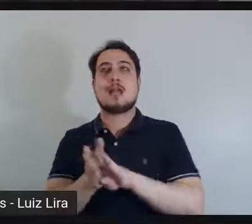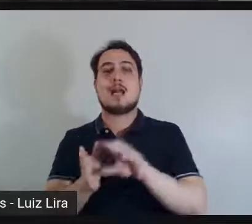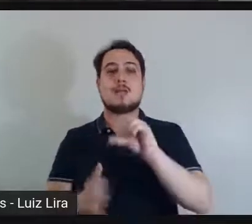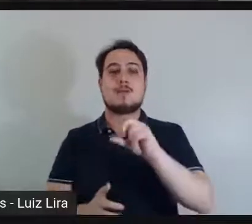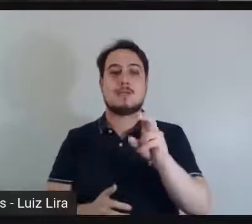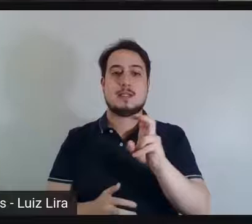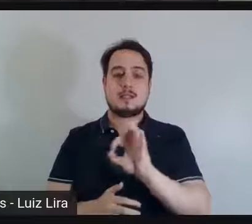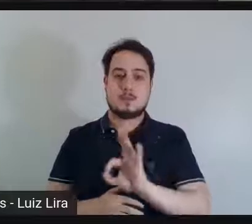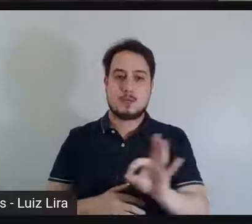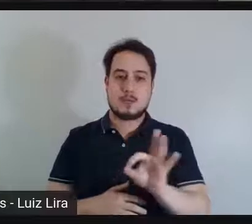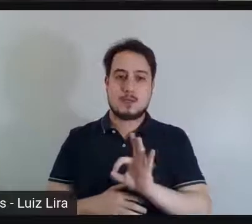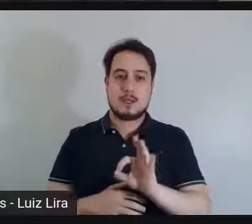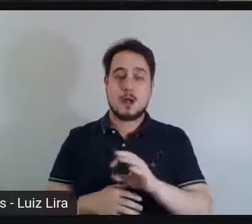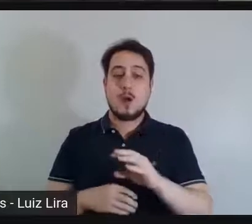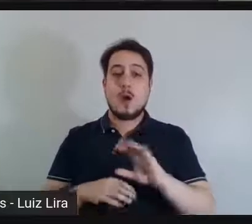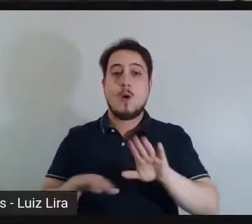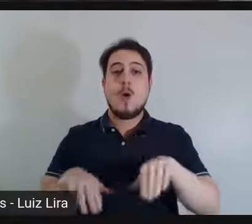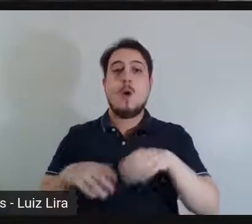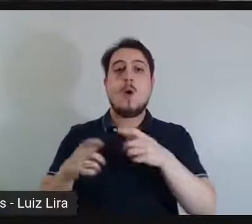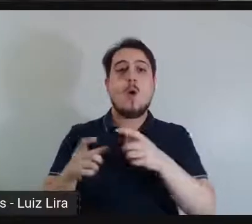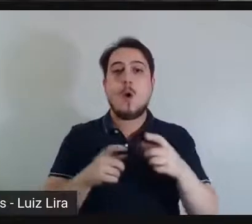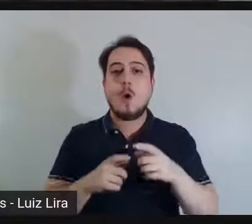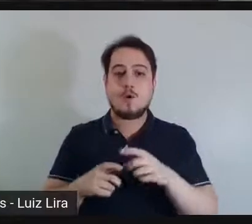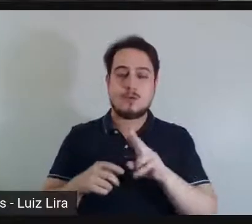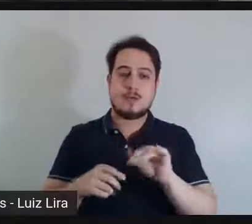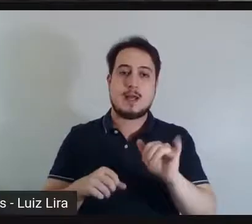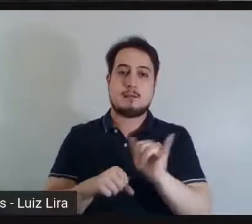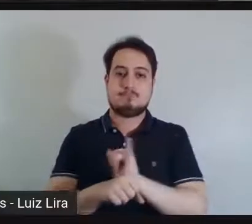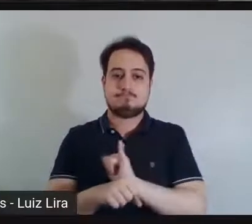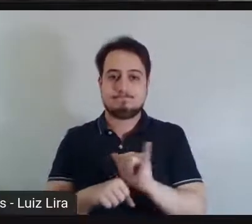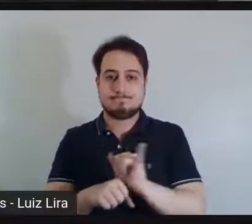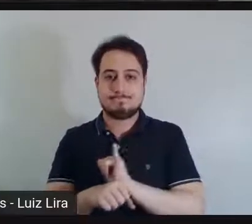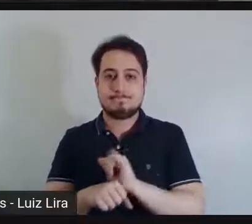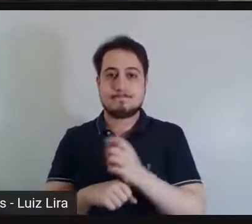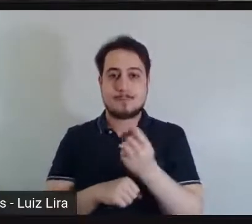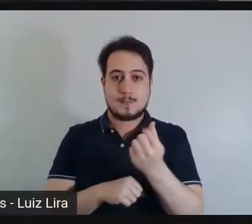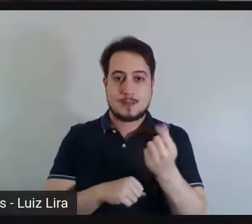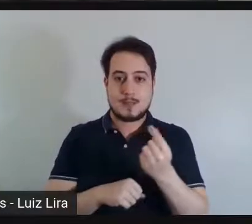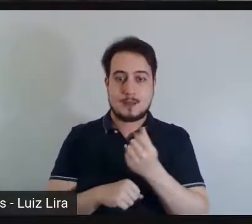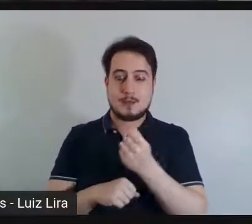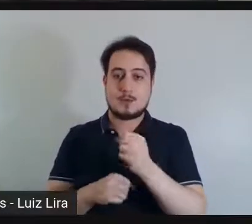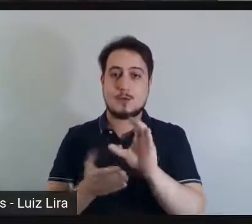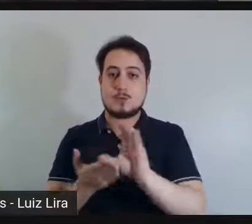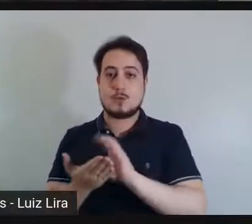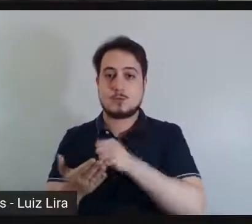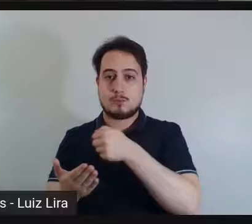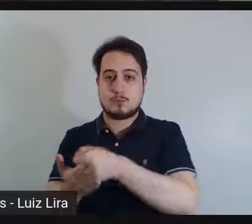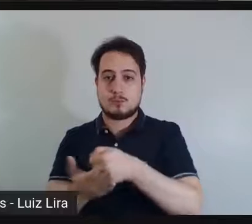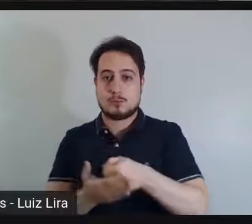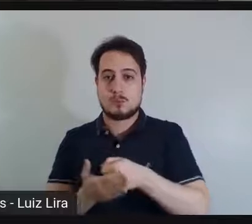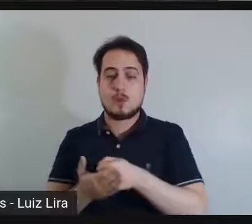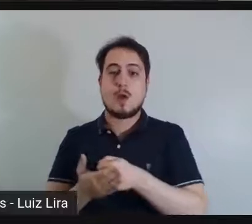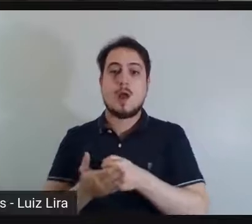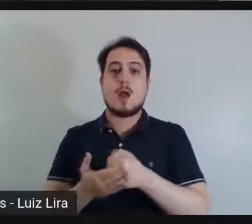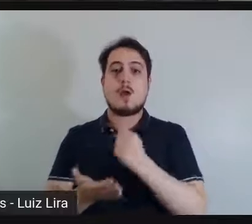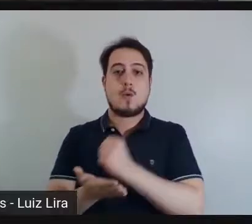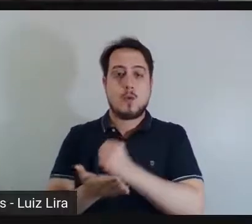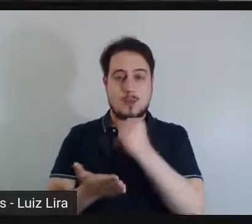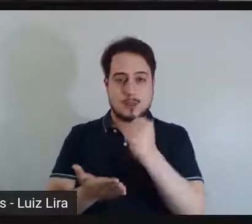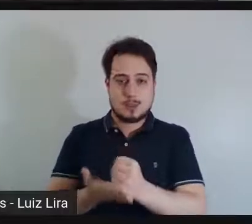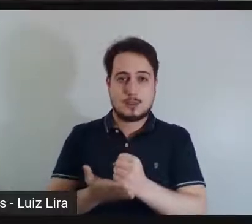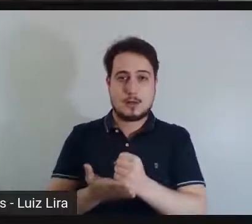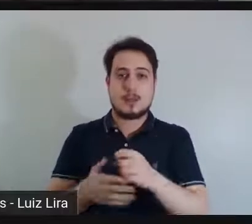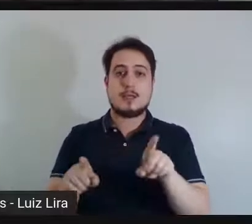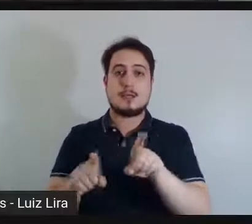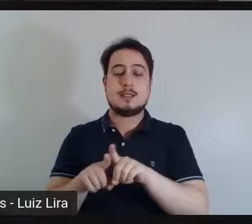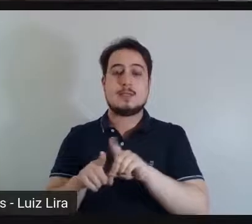Então, onde vai ter que ter a readequação? Nas despesas de custeio com as aquisições públicas, contratações e